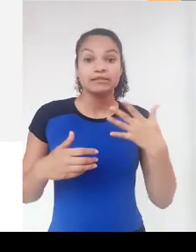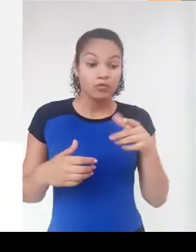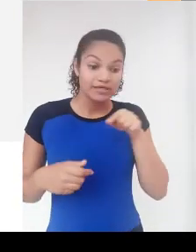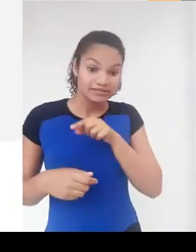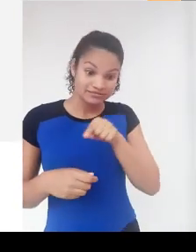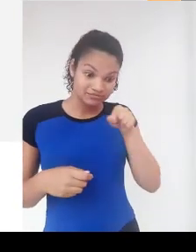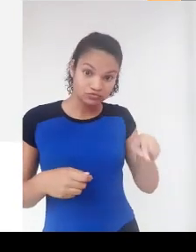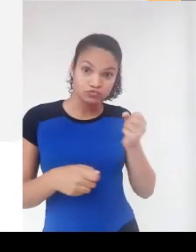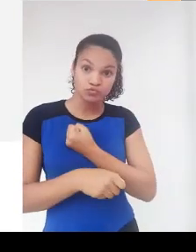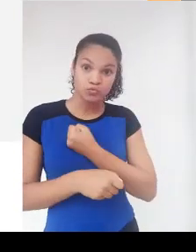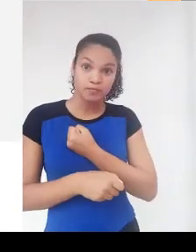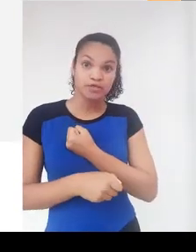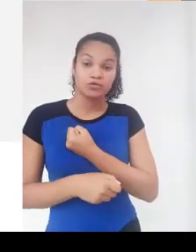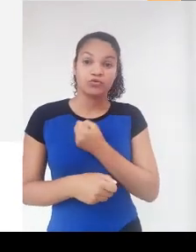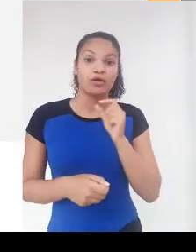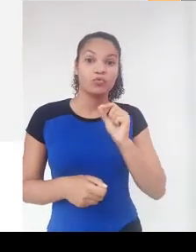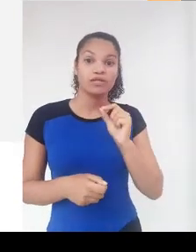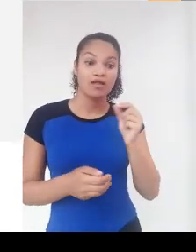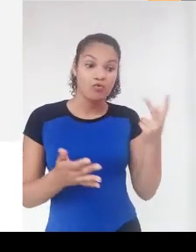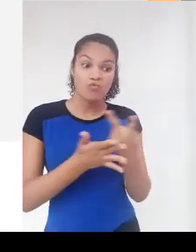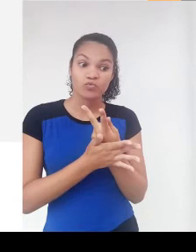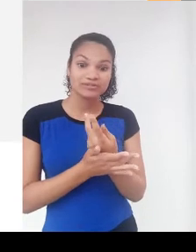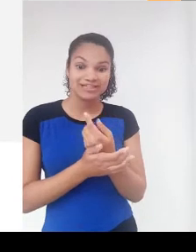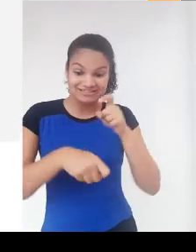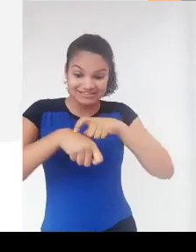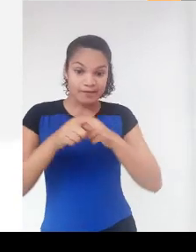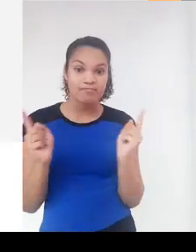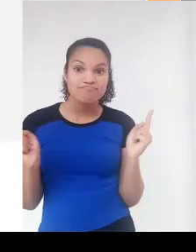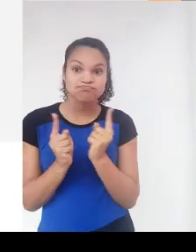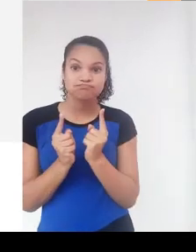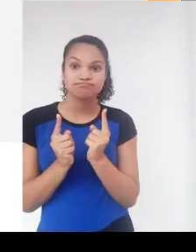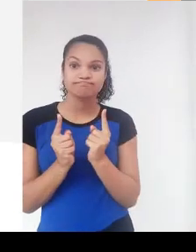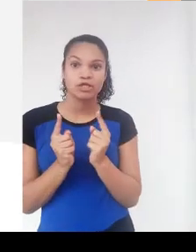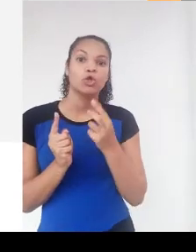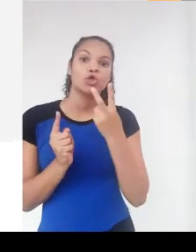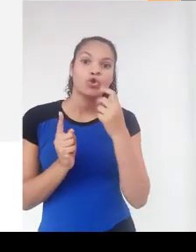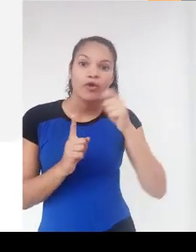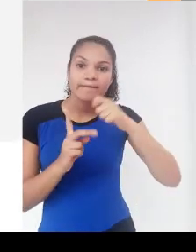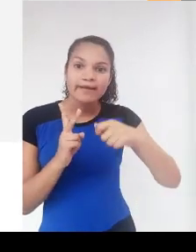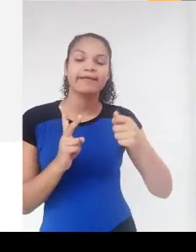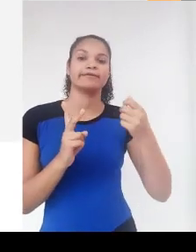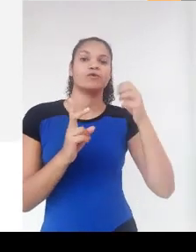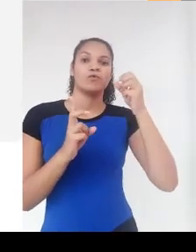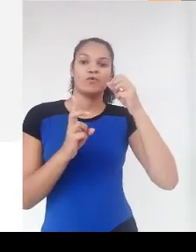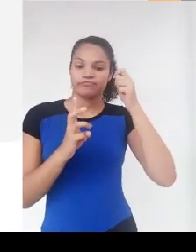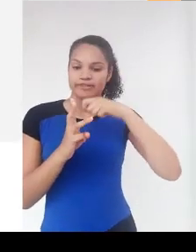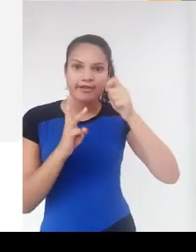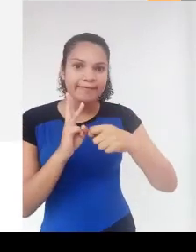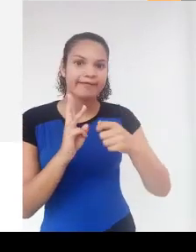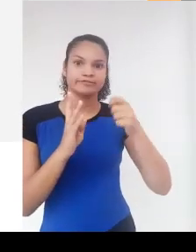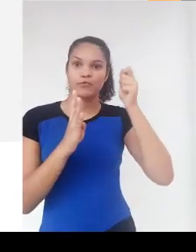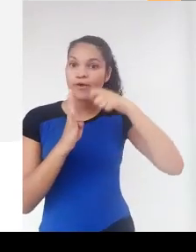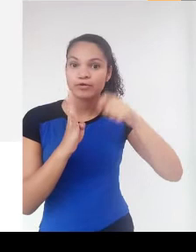em pouco tempo, num intervalo de tempo muito curto, 2 meses, 3 meses, 4 meses,